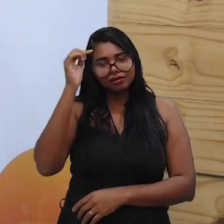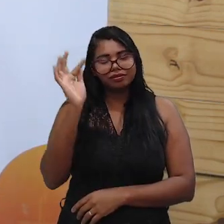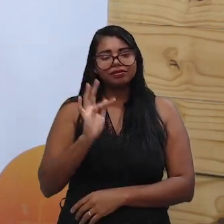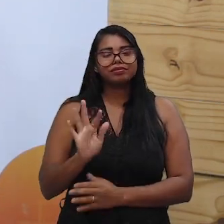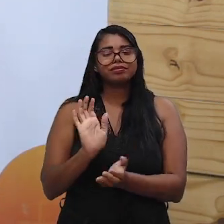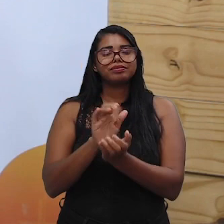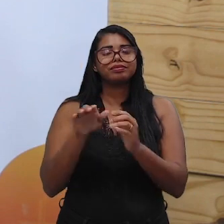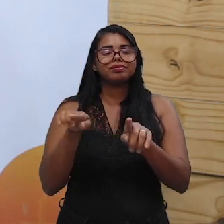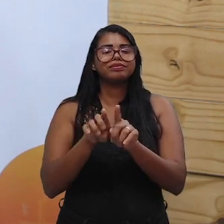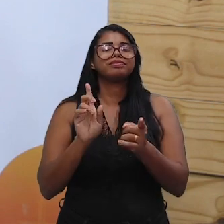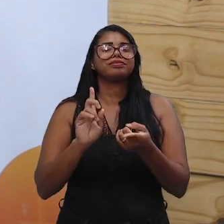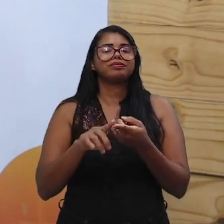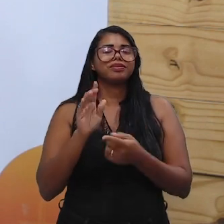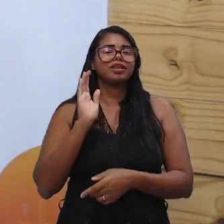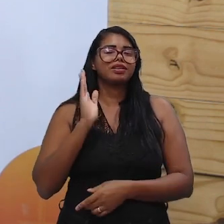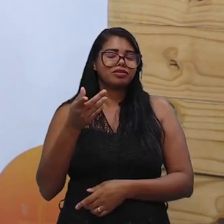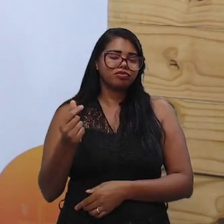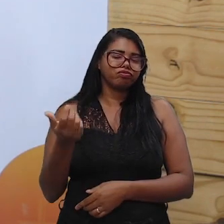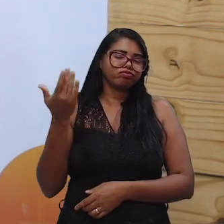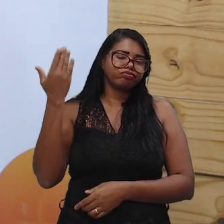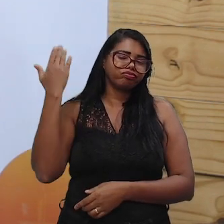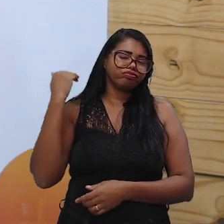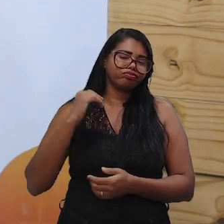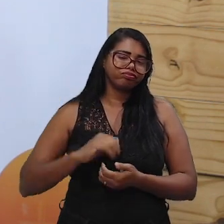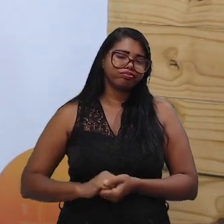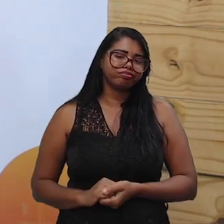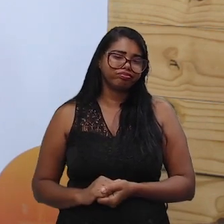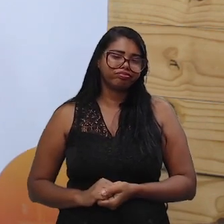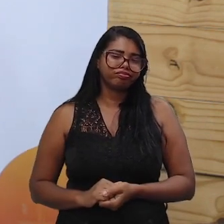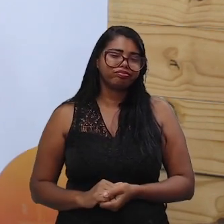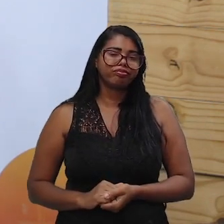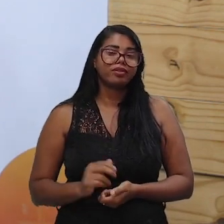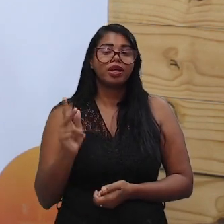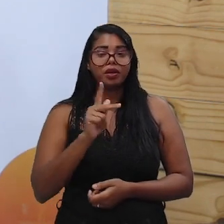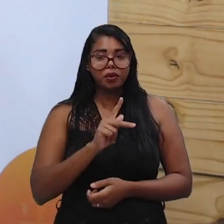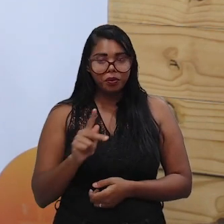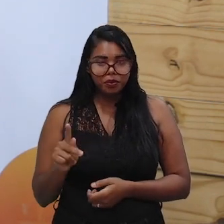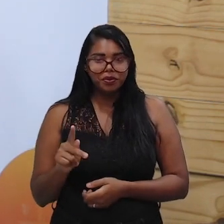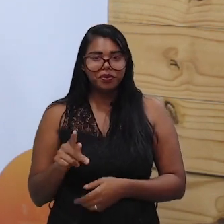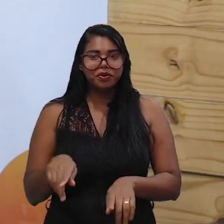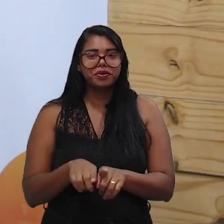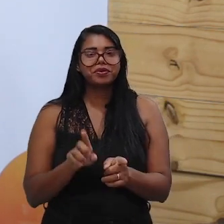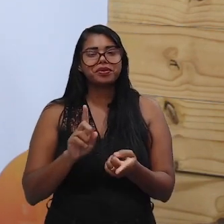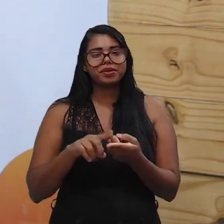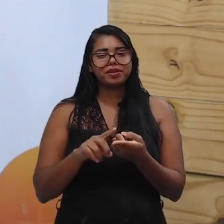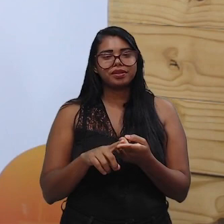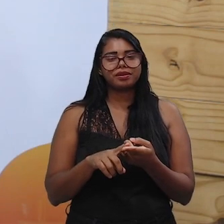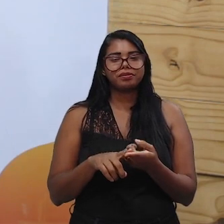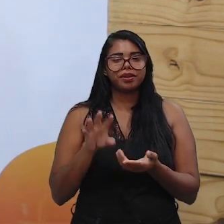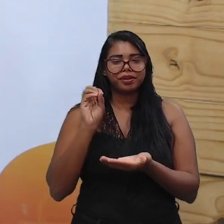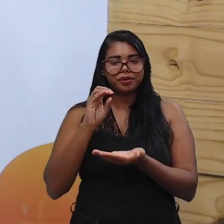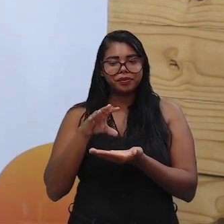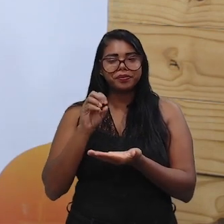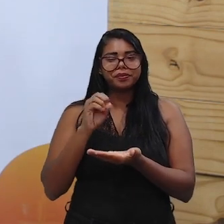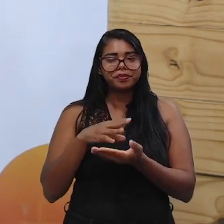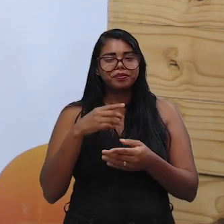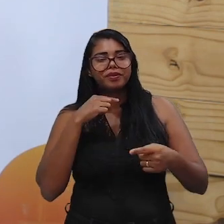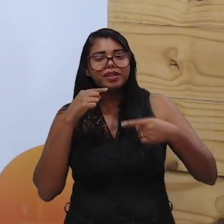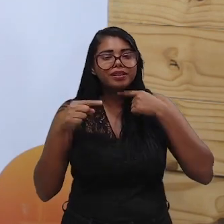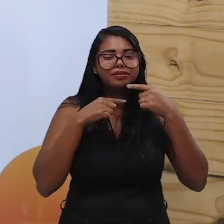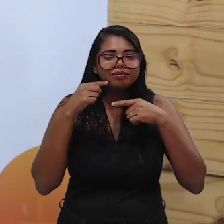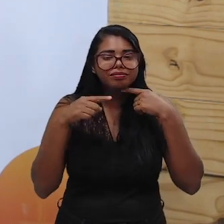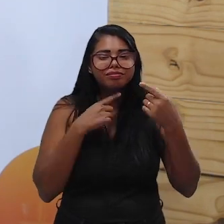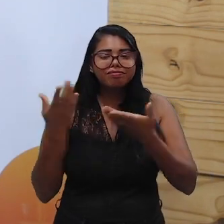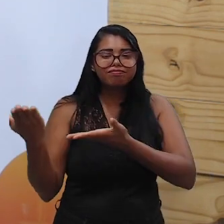Pernambuco, ele já lida com isso há muito tempo, já foi inclusive professor nosso aqui da ETEPAC, maravilhoso, então ele vai tirar essas dúvidas e eu